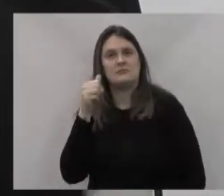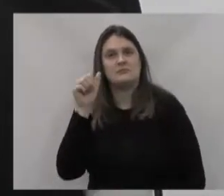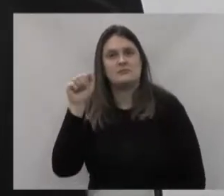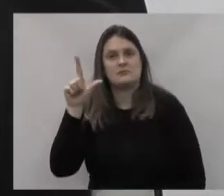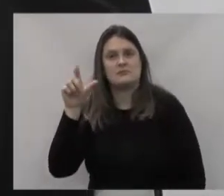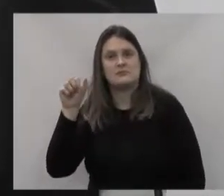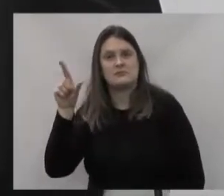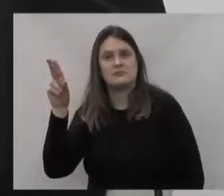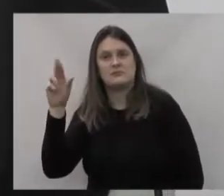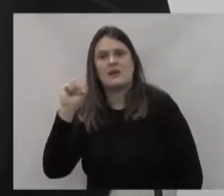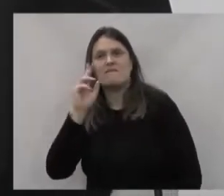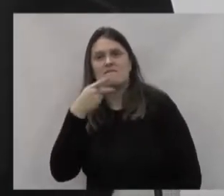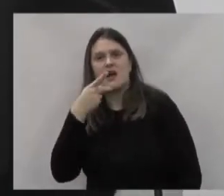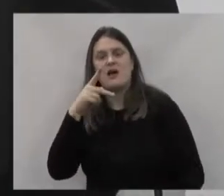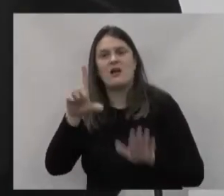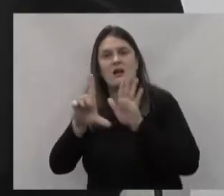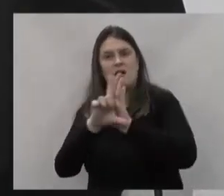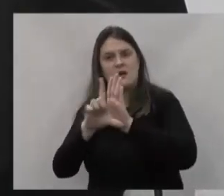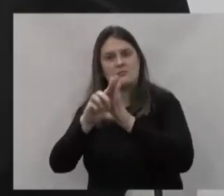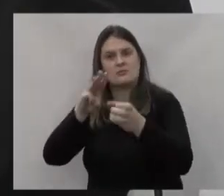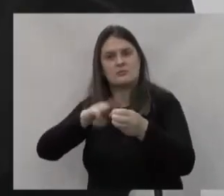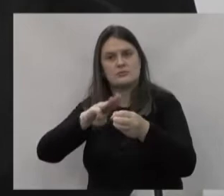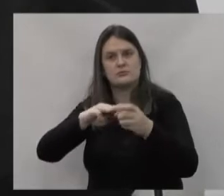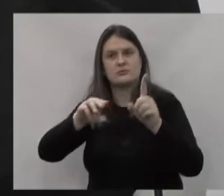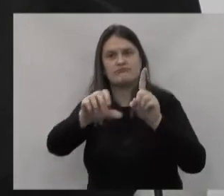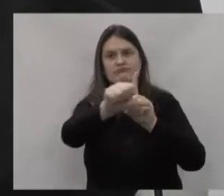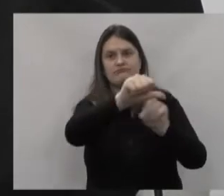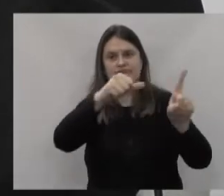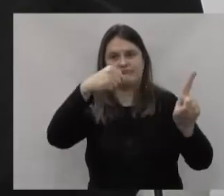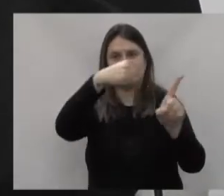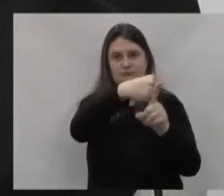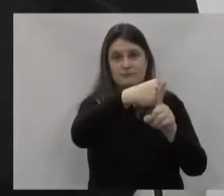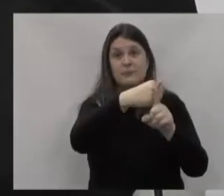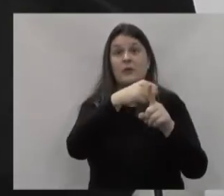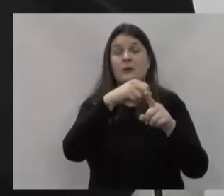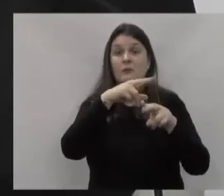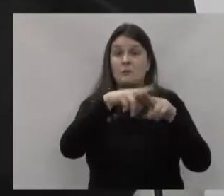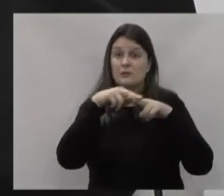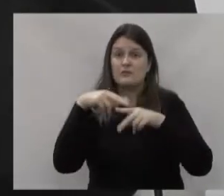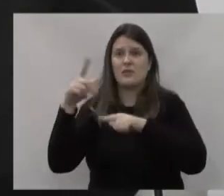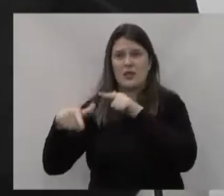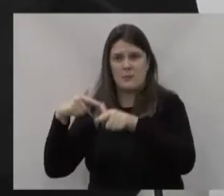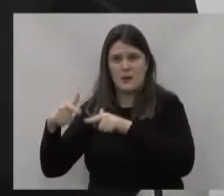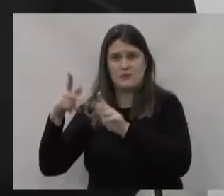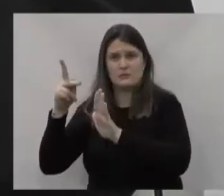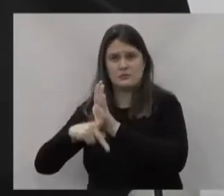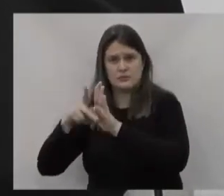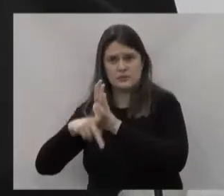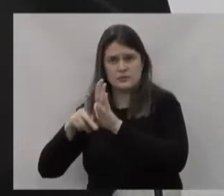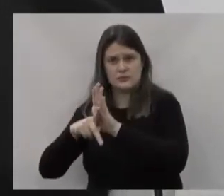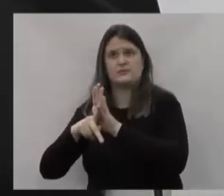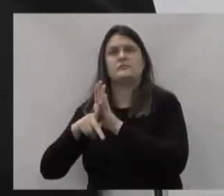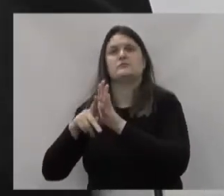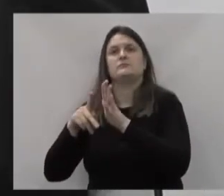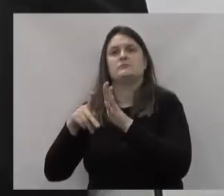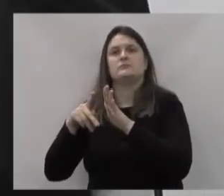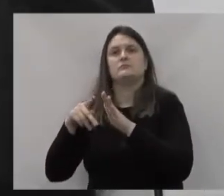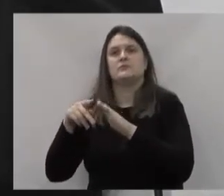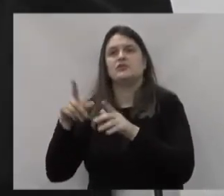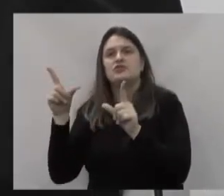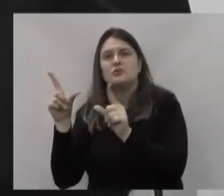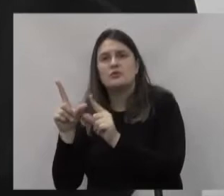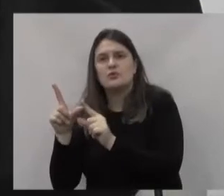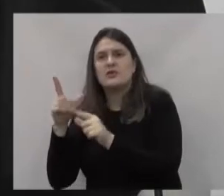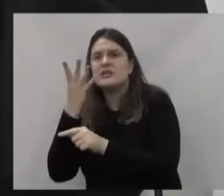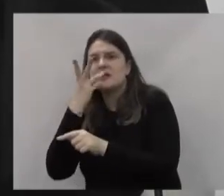lei municipal do feminicídio. Porque ações como essa, né, do projeto de lei, ações como o projeto de evasão